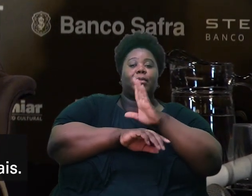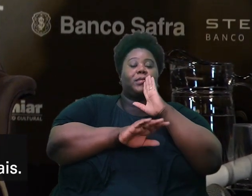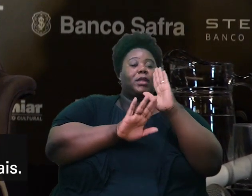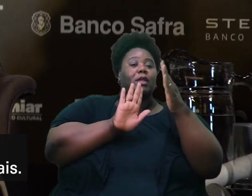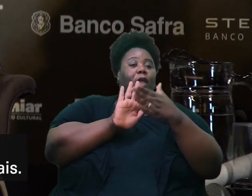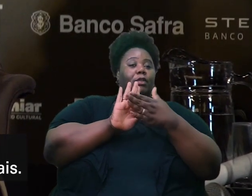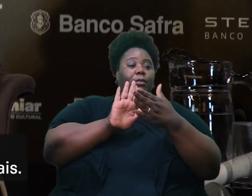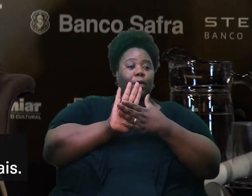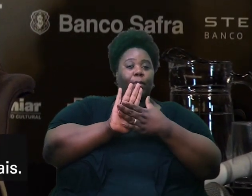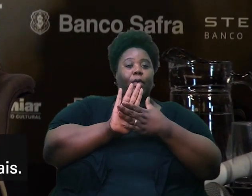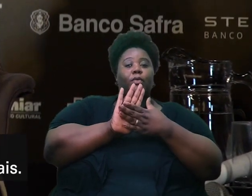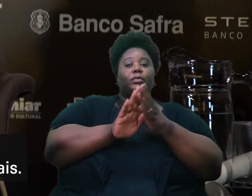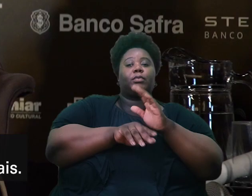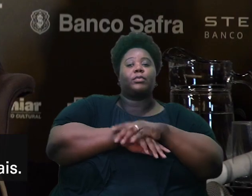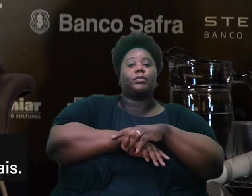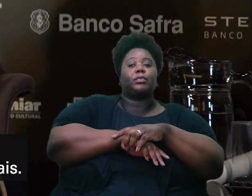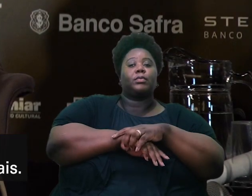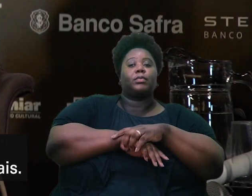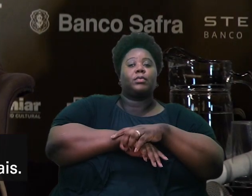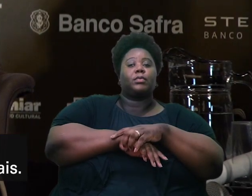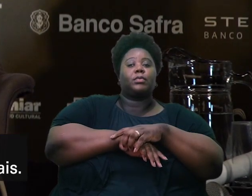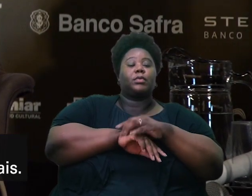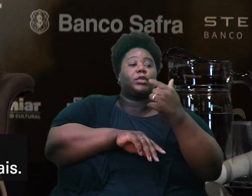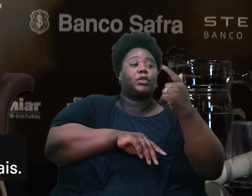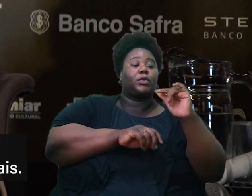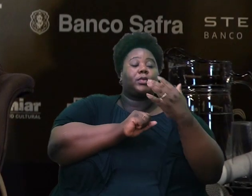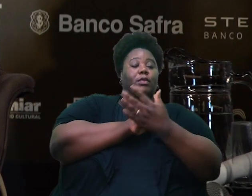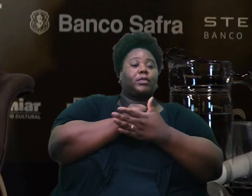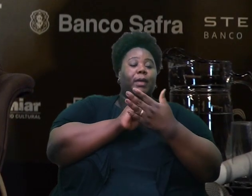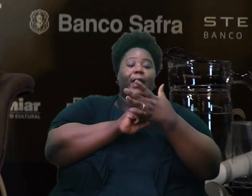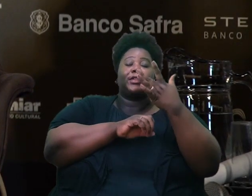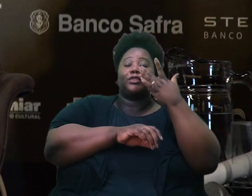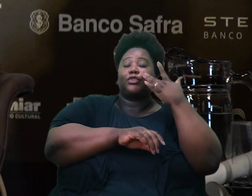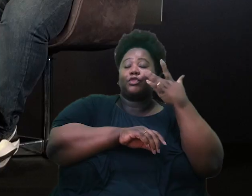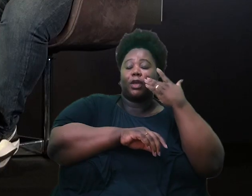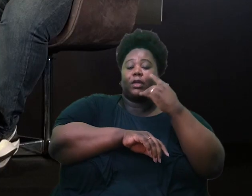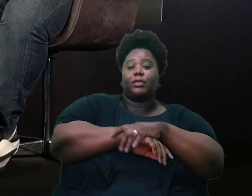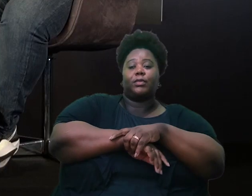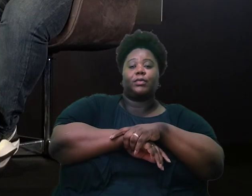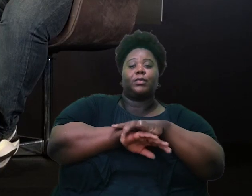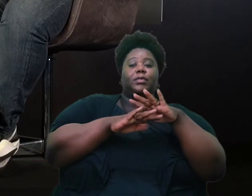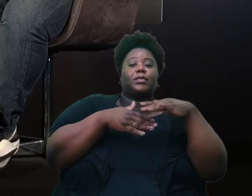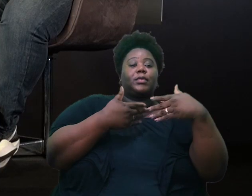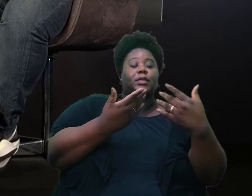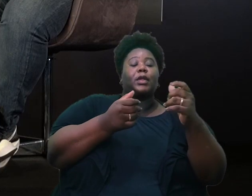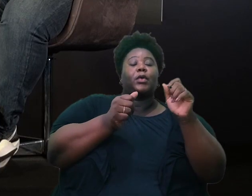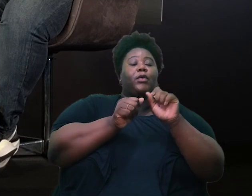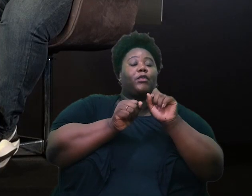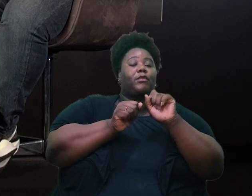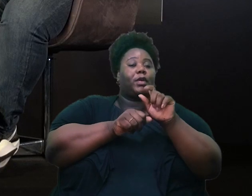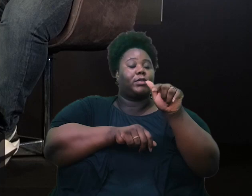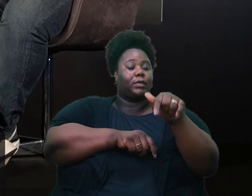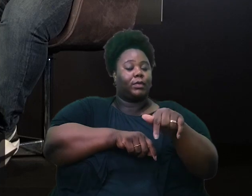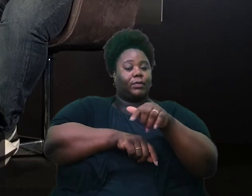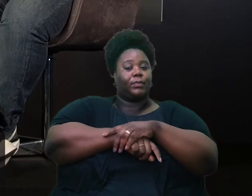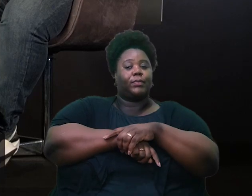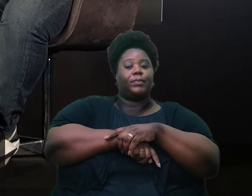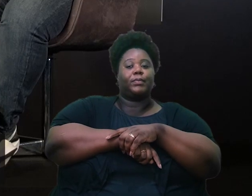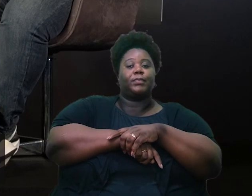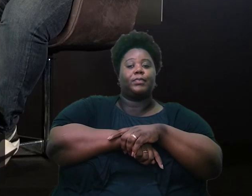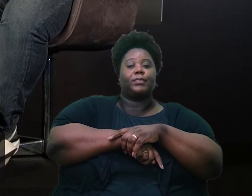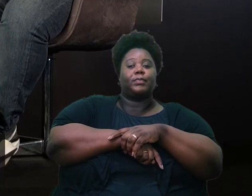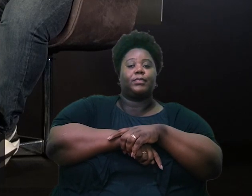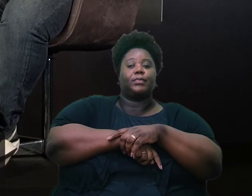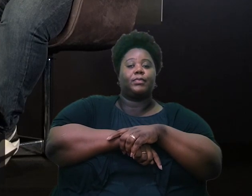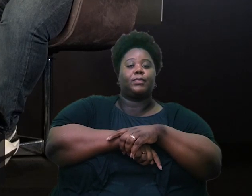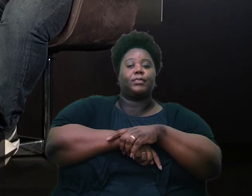de montagem baseadas em outras matrizes teatrais. Então, eu faço aqui, e repara